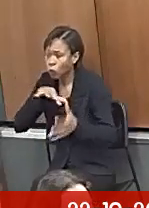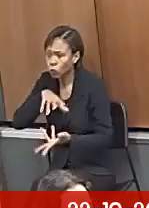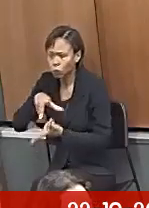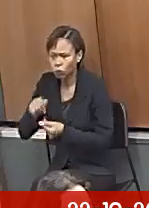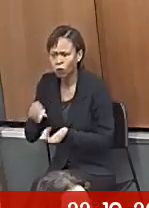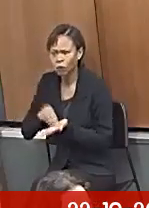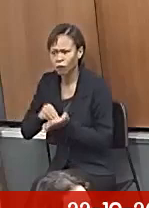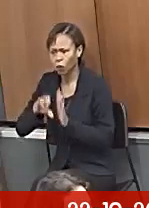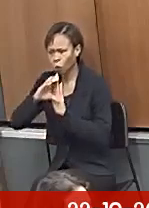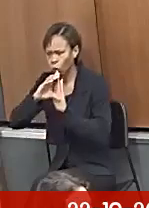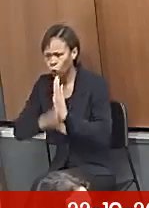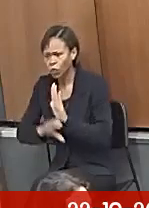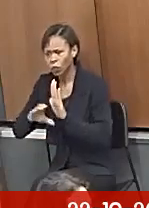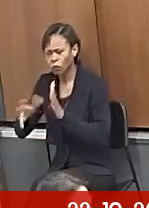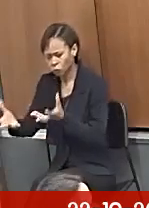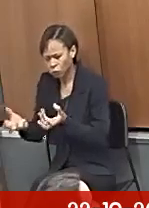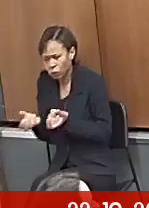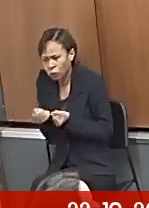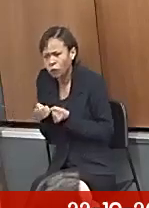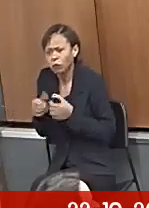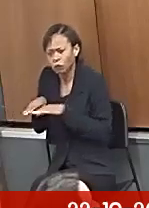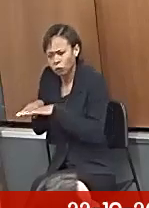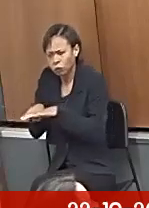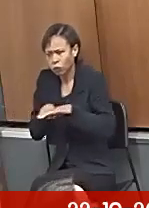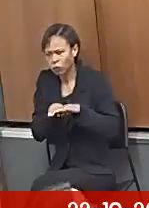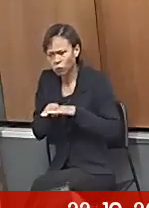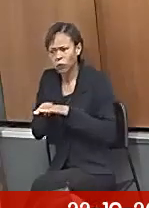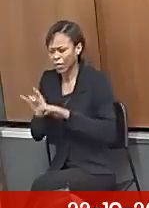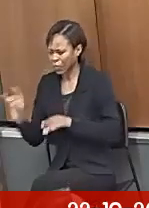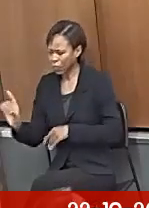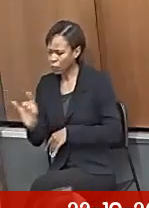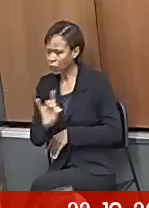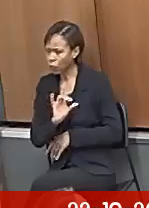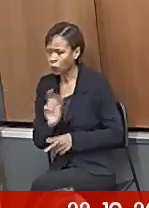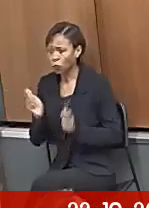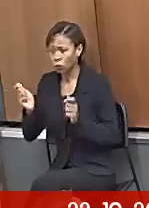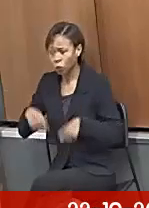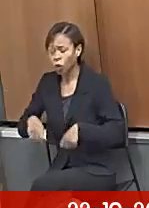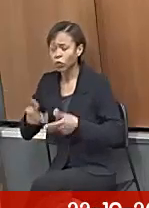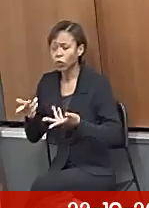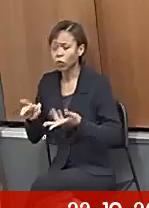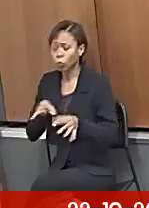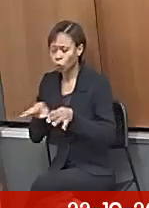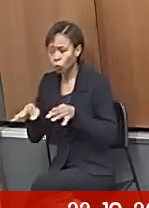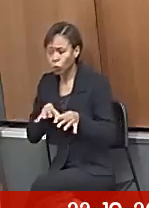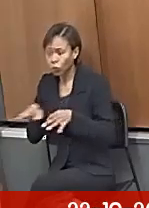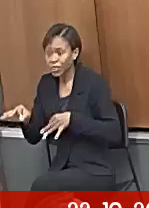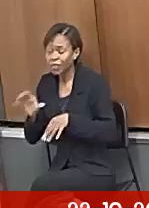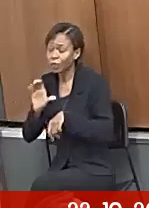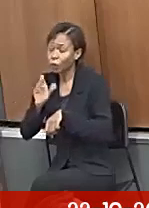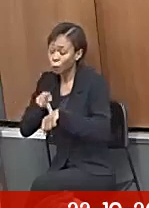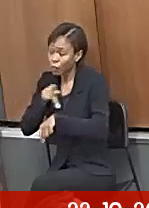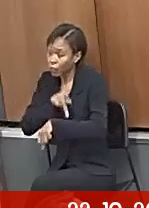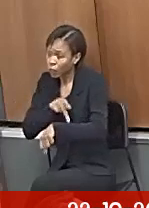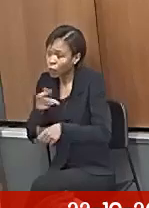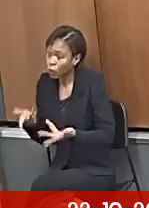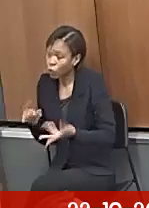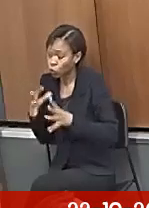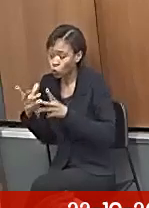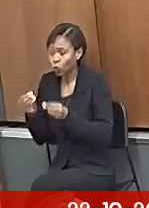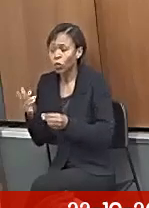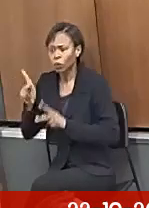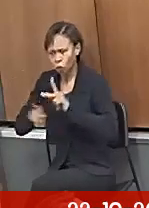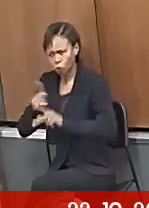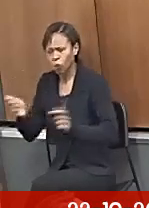as individualidades, um projeto político-pedagógico em que todos caibam, uma prática docente que dê ao laudo a sua exata